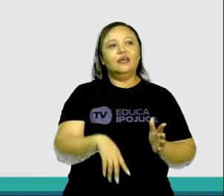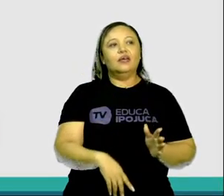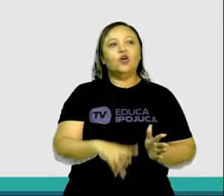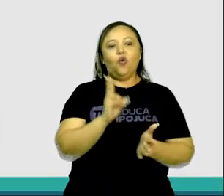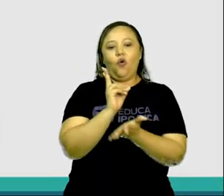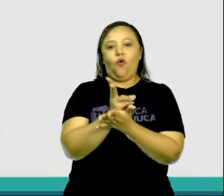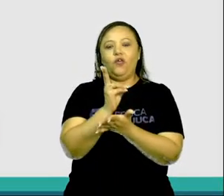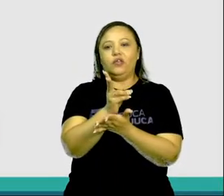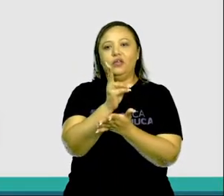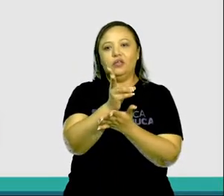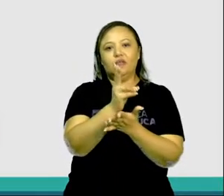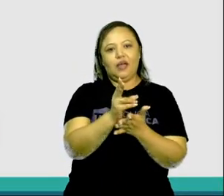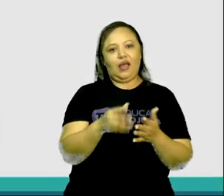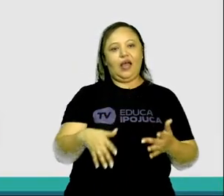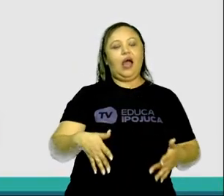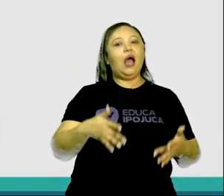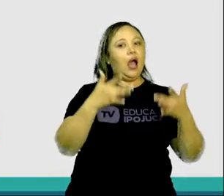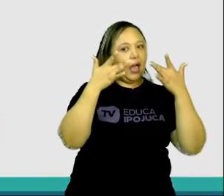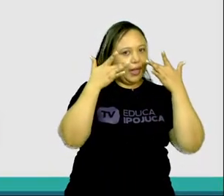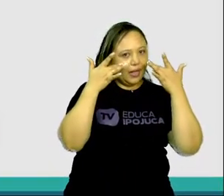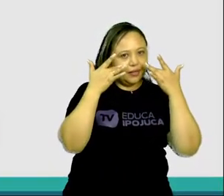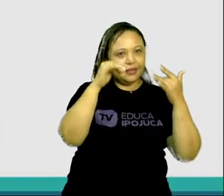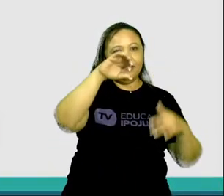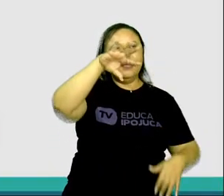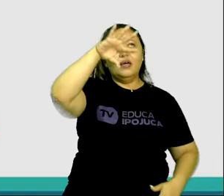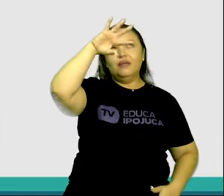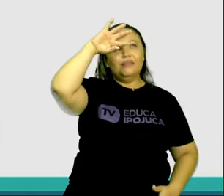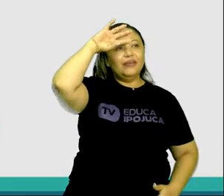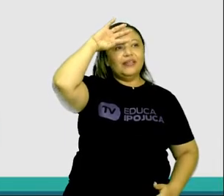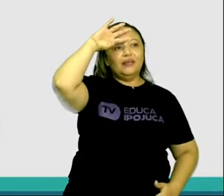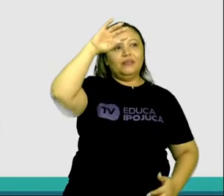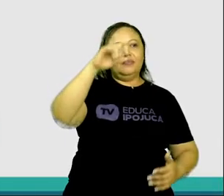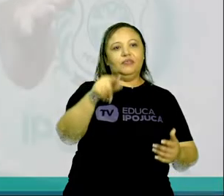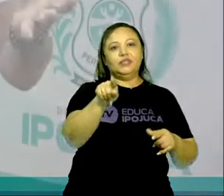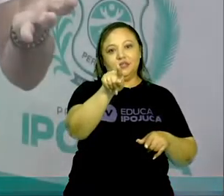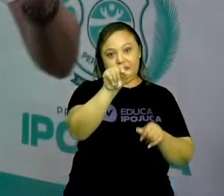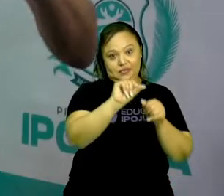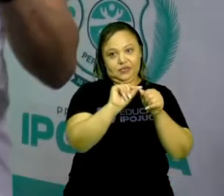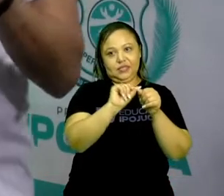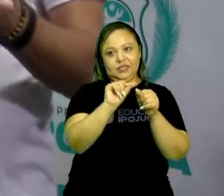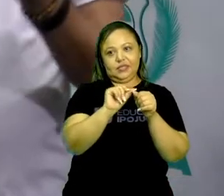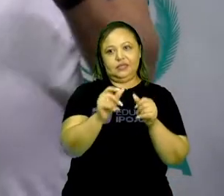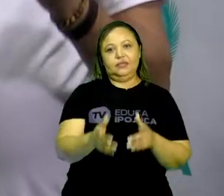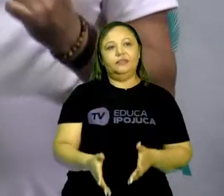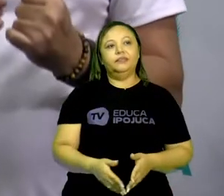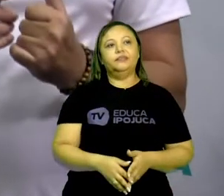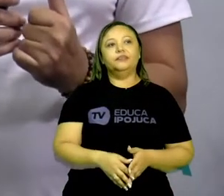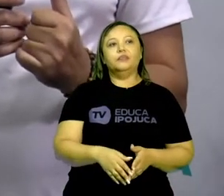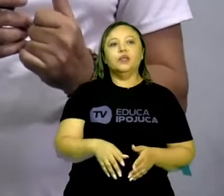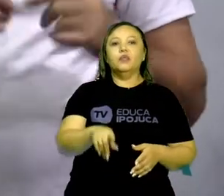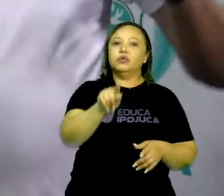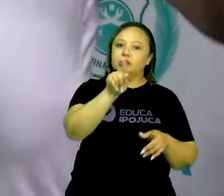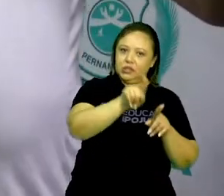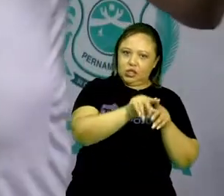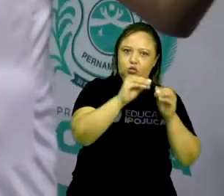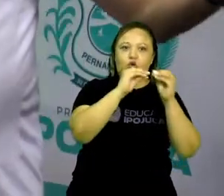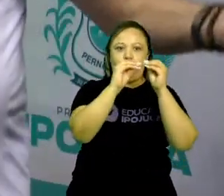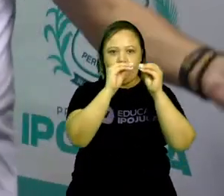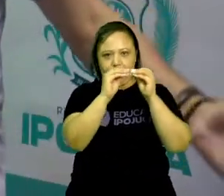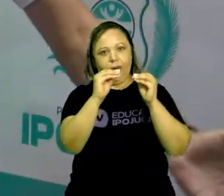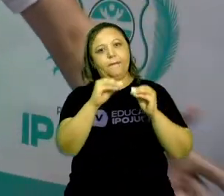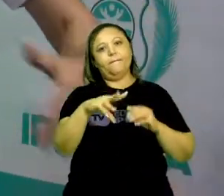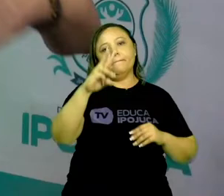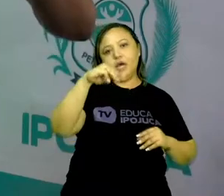manteremos será a interpretação melodramática, beleza? Então, você vai fazer uma cena. Pode ser uma cena de Maria do Bairro, uma cena